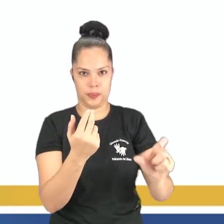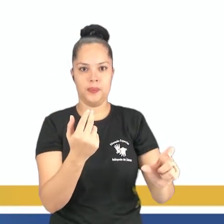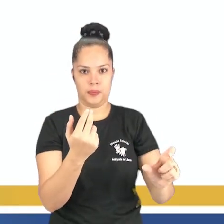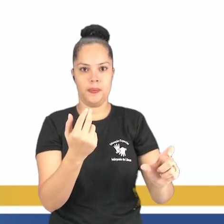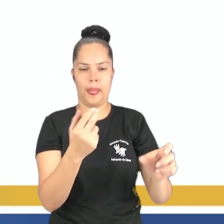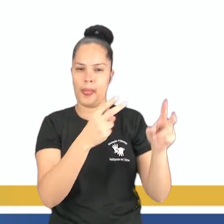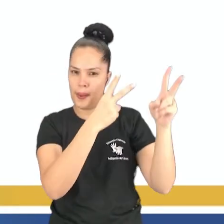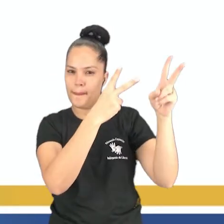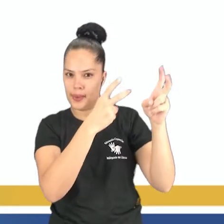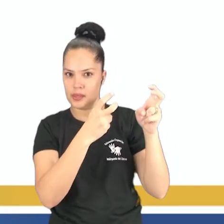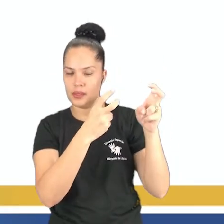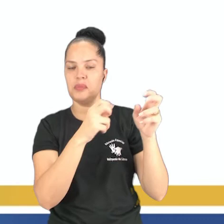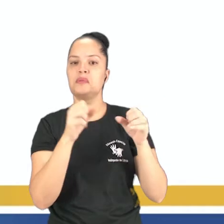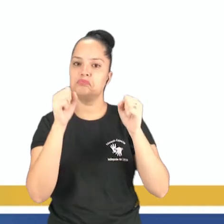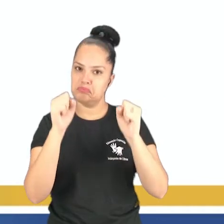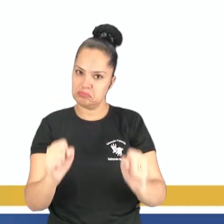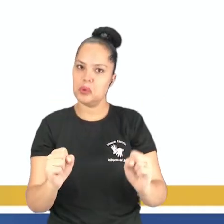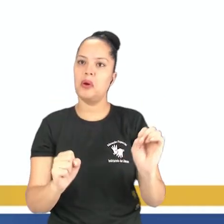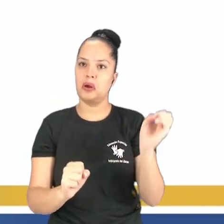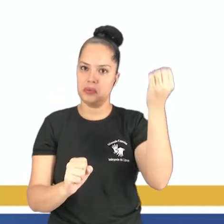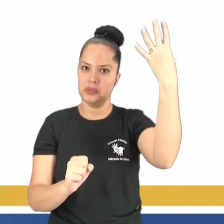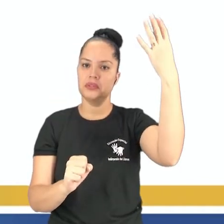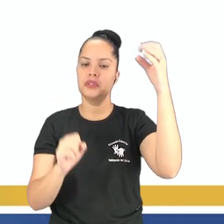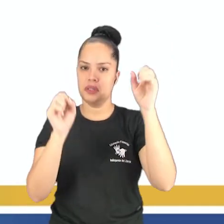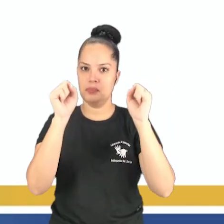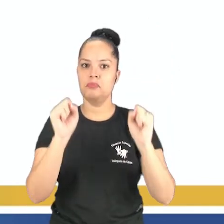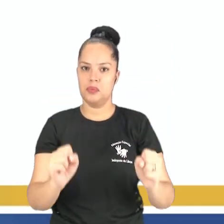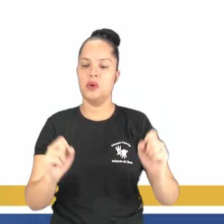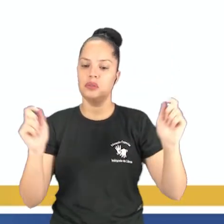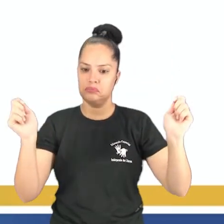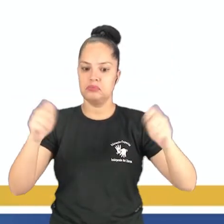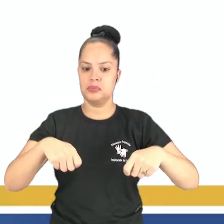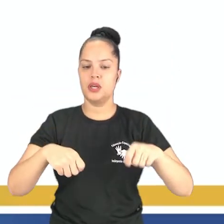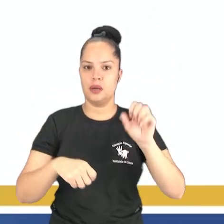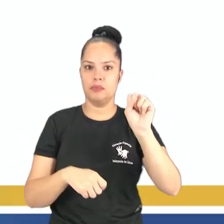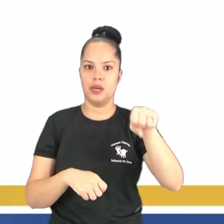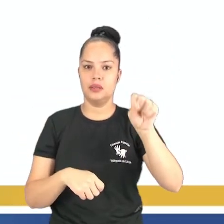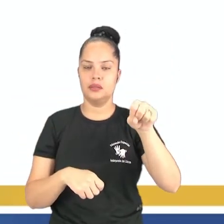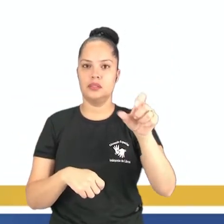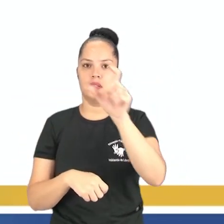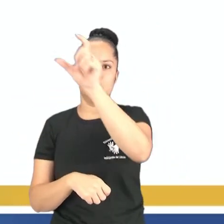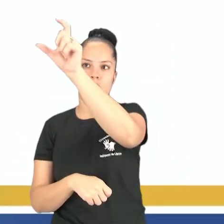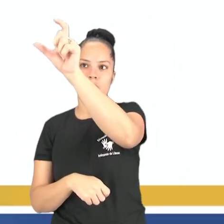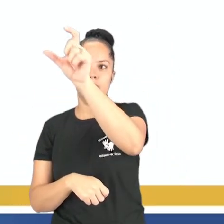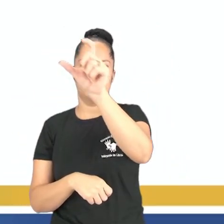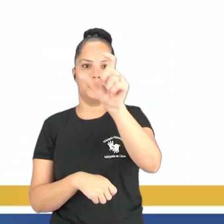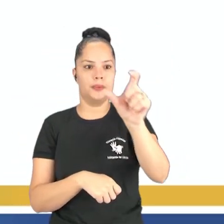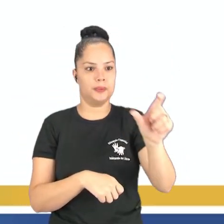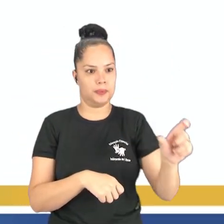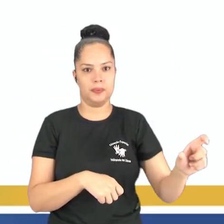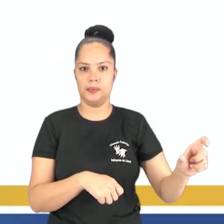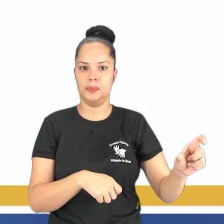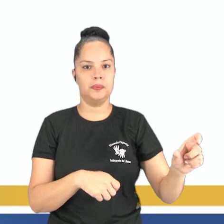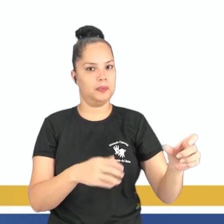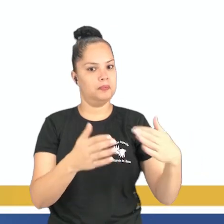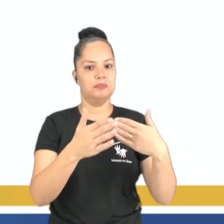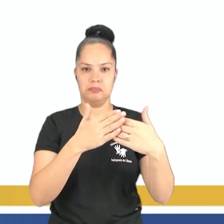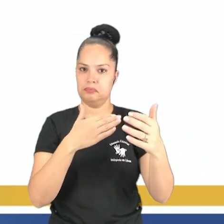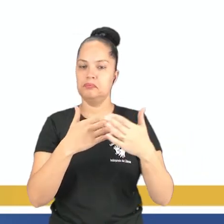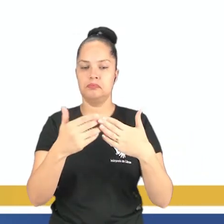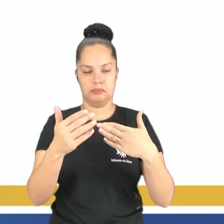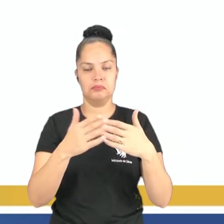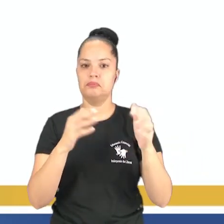isso também pode acontecer. A translação ela não precisa obrigatoriamente acontecer na horizontal ou